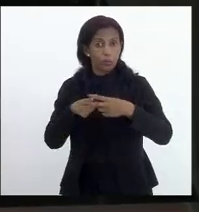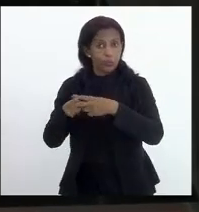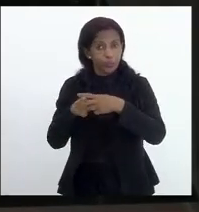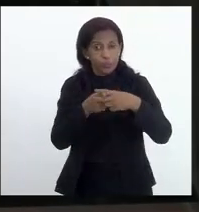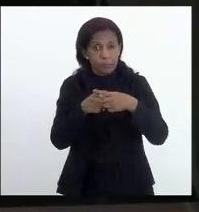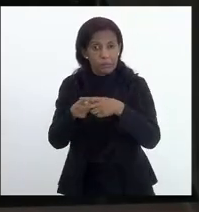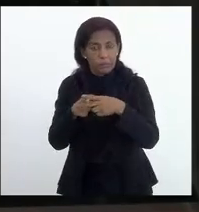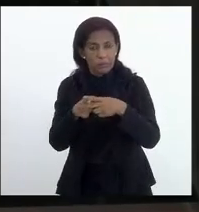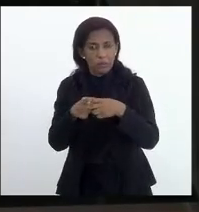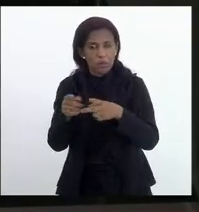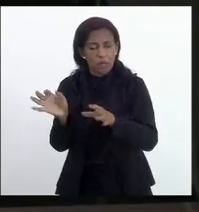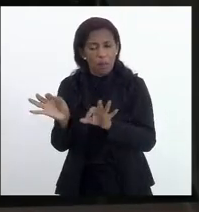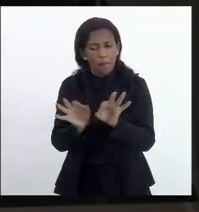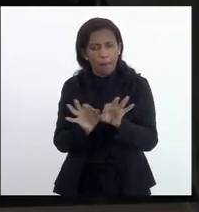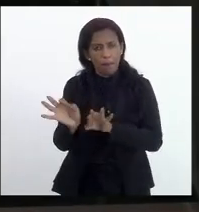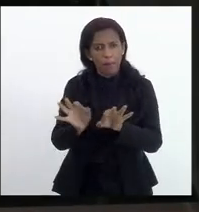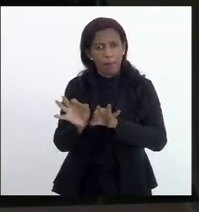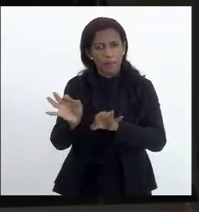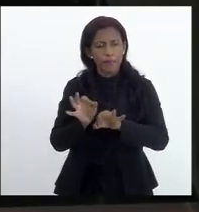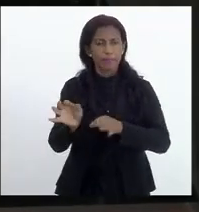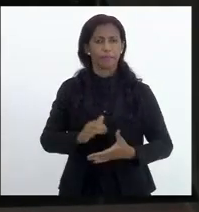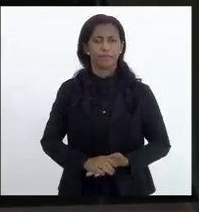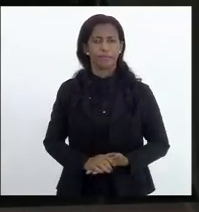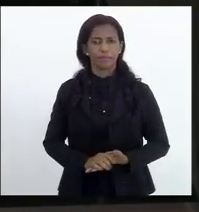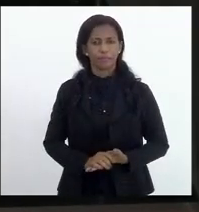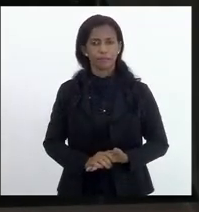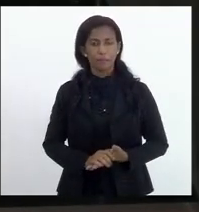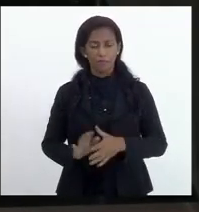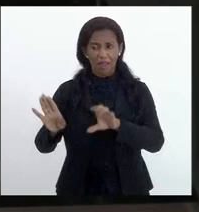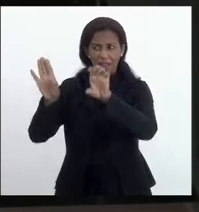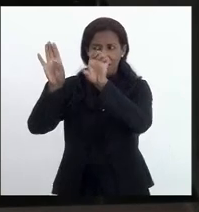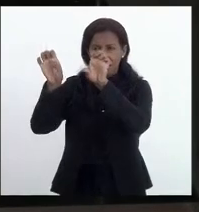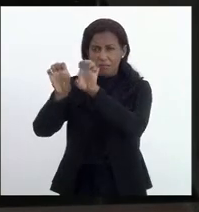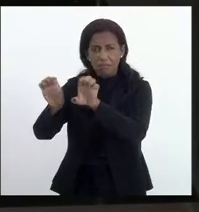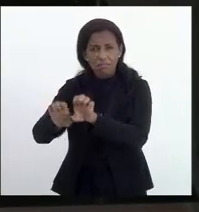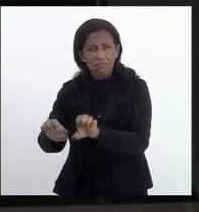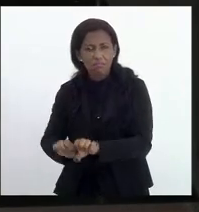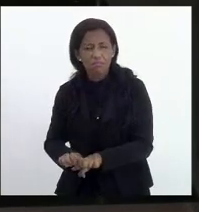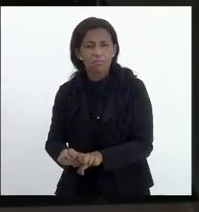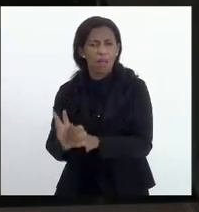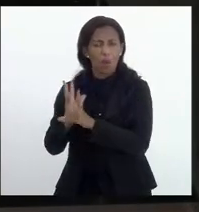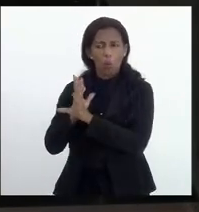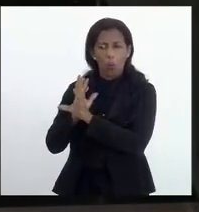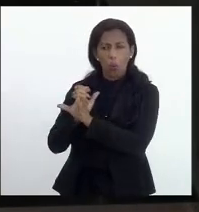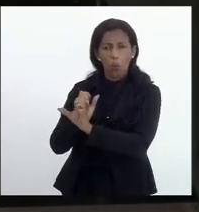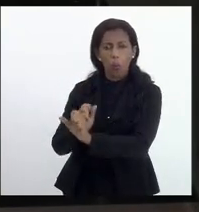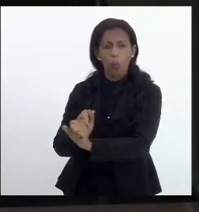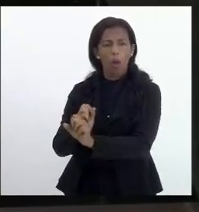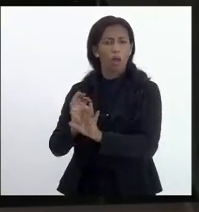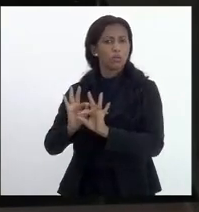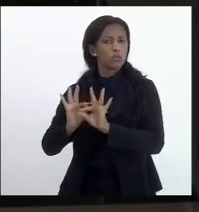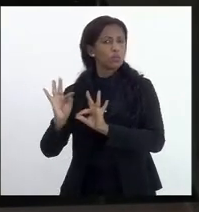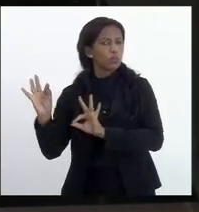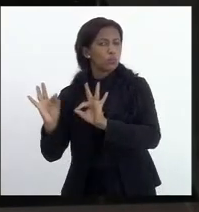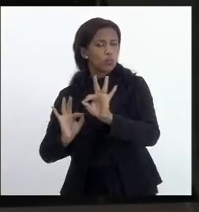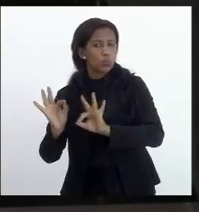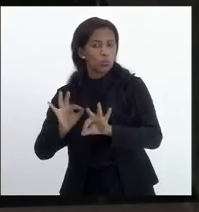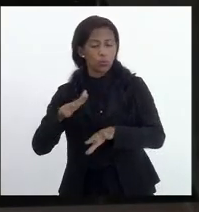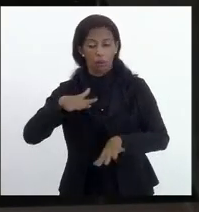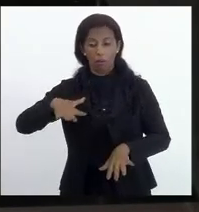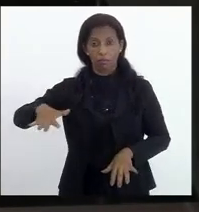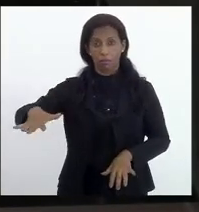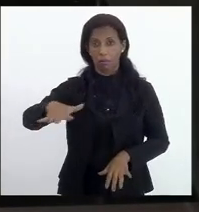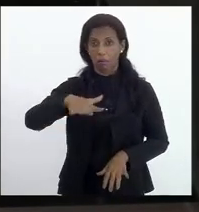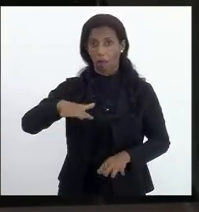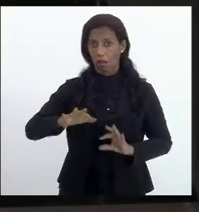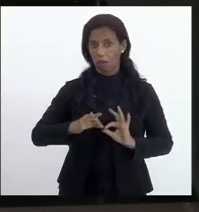aperfeiçoando os levantamentos, as estatísticas, as projeções na área da